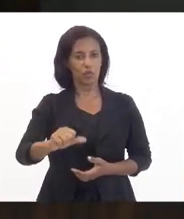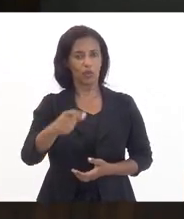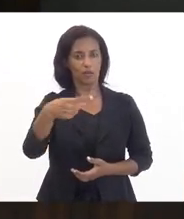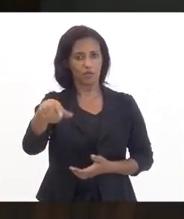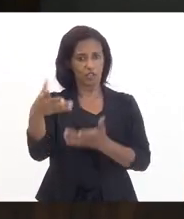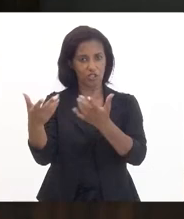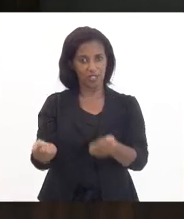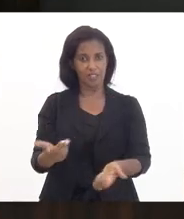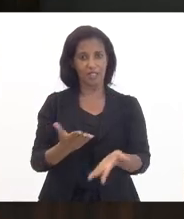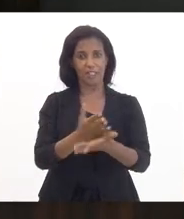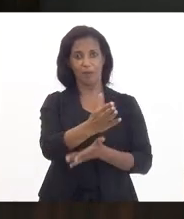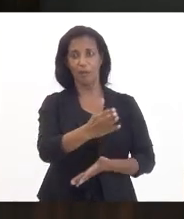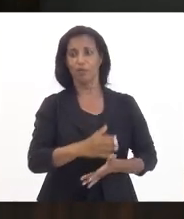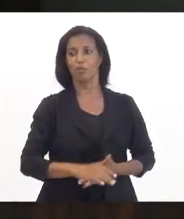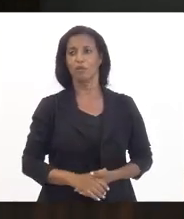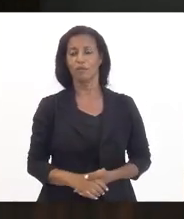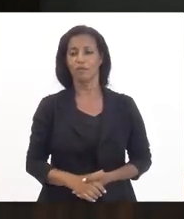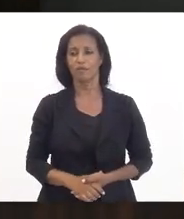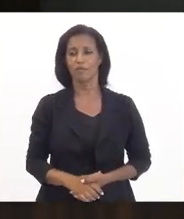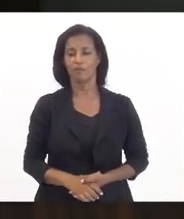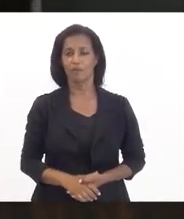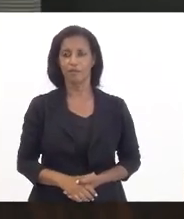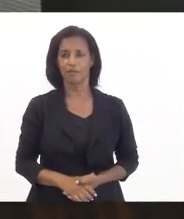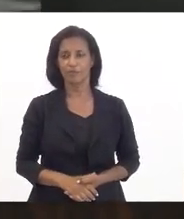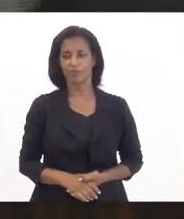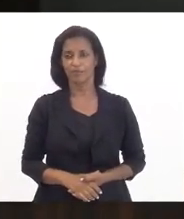aprovam, permaneçam como estão, aprovado.